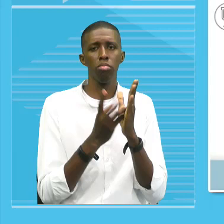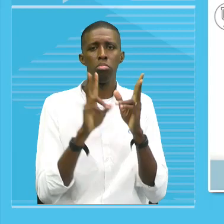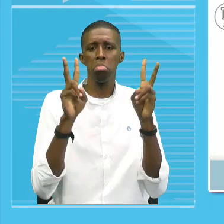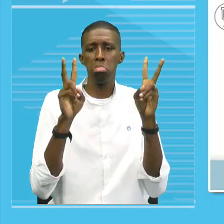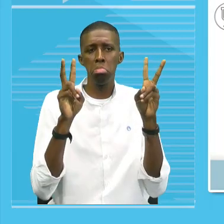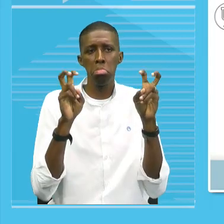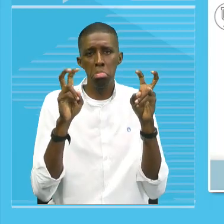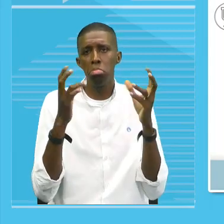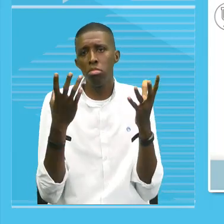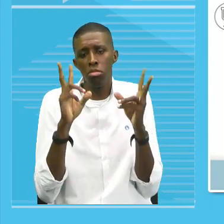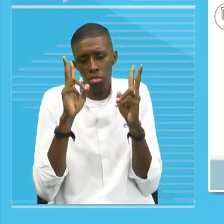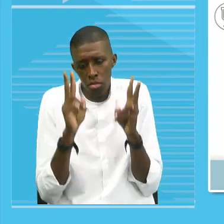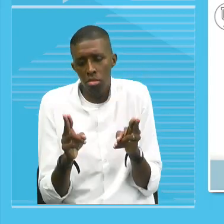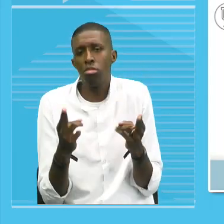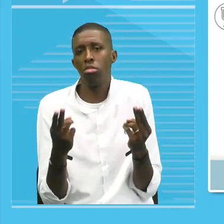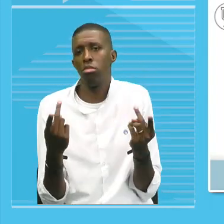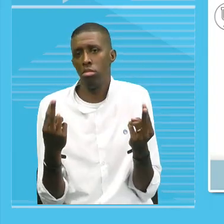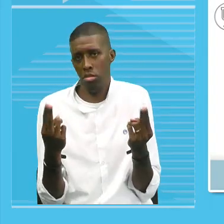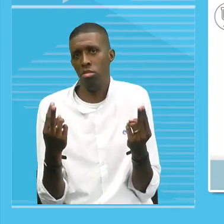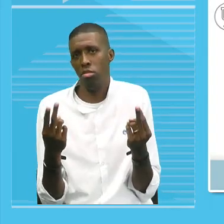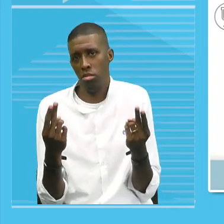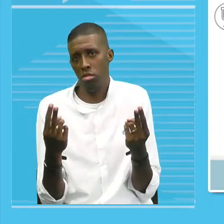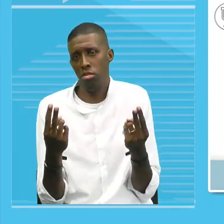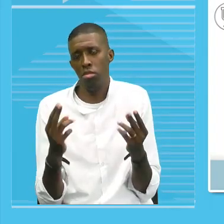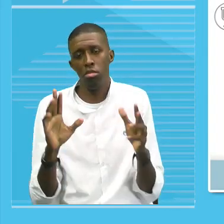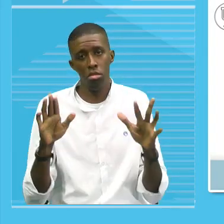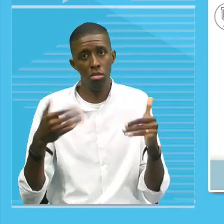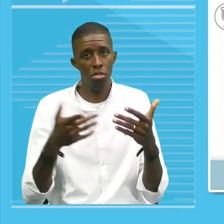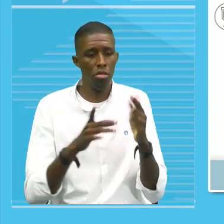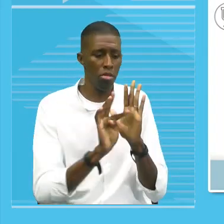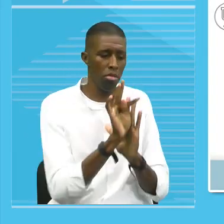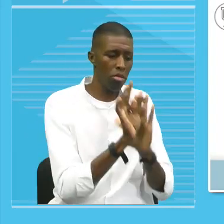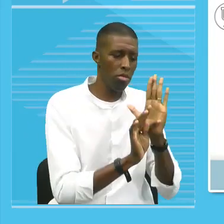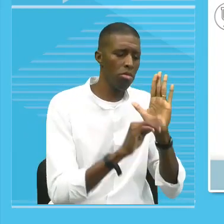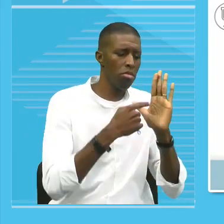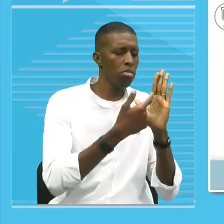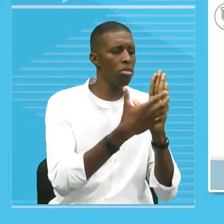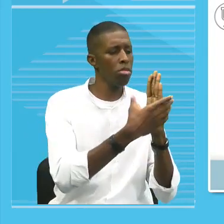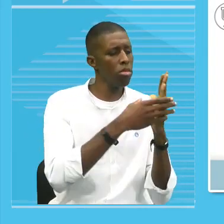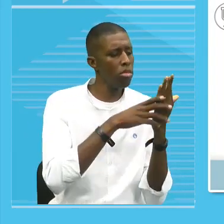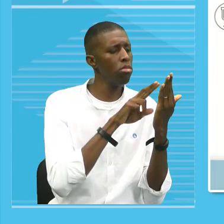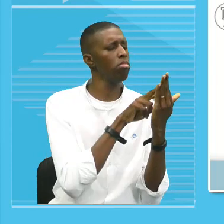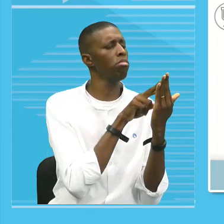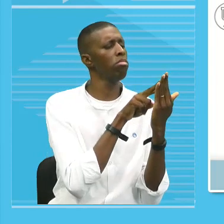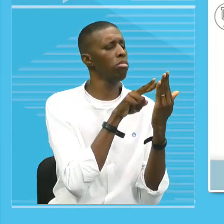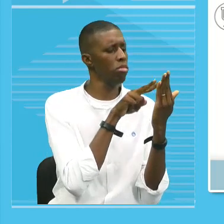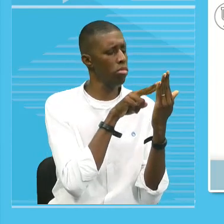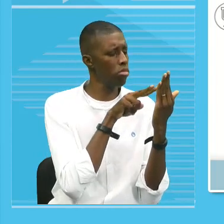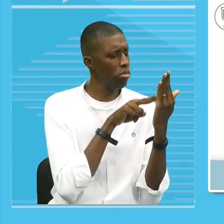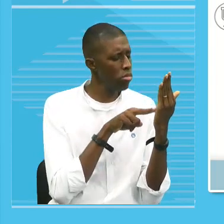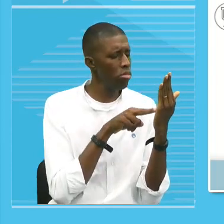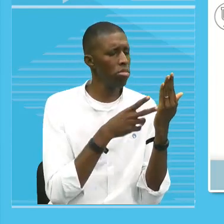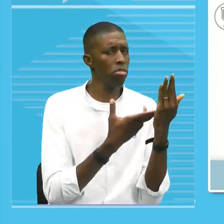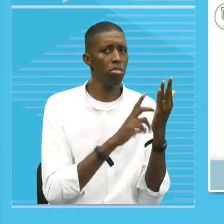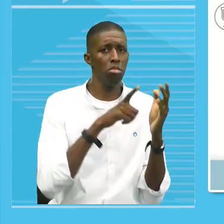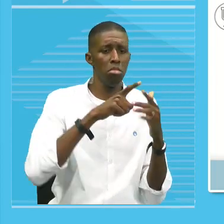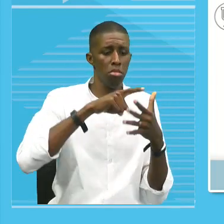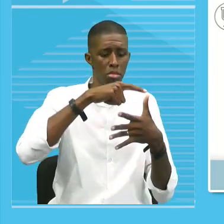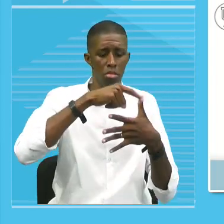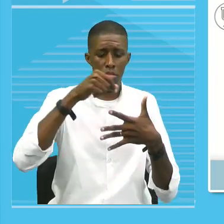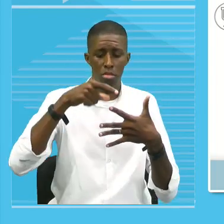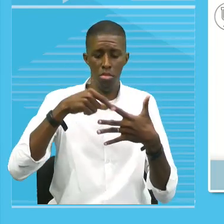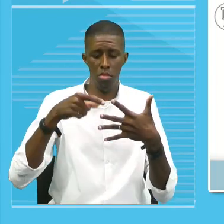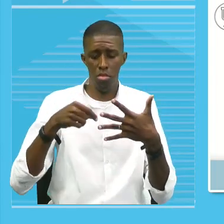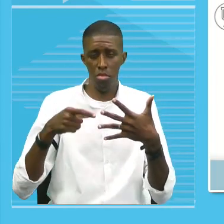Aí eu leio o texto e aí vou escolher o título nessa hora de